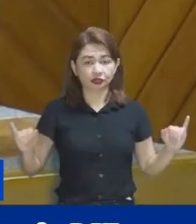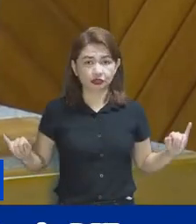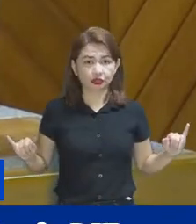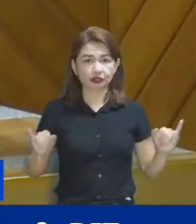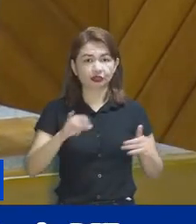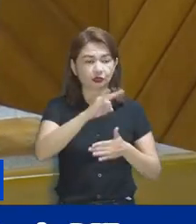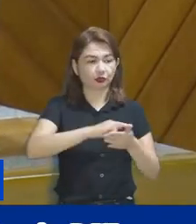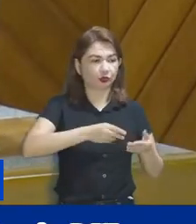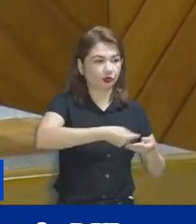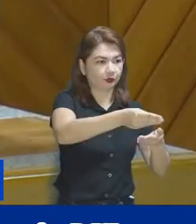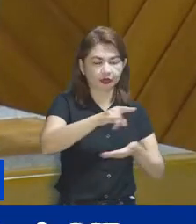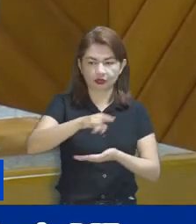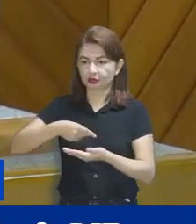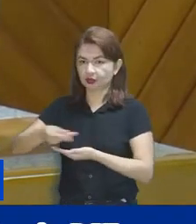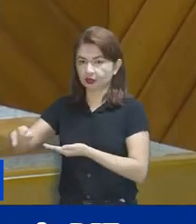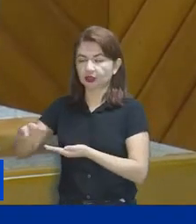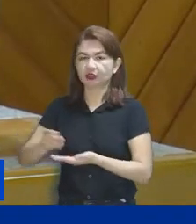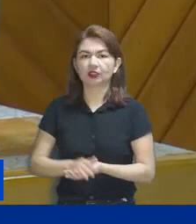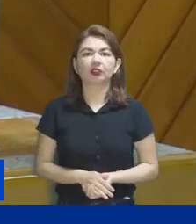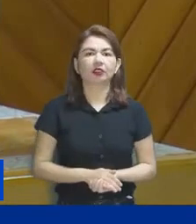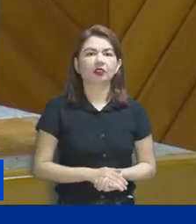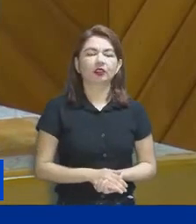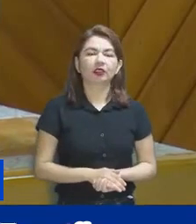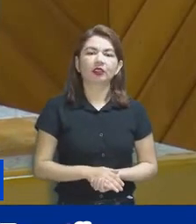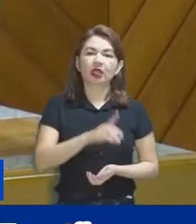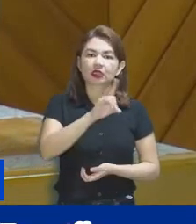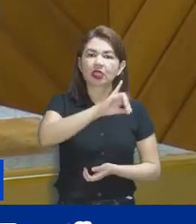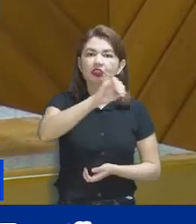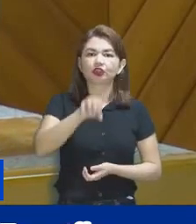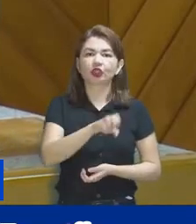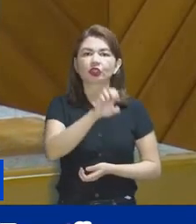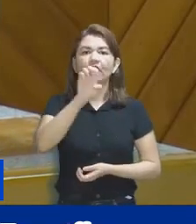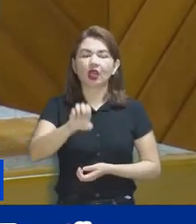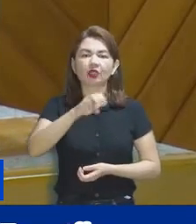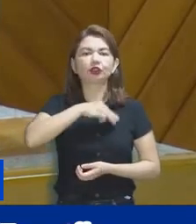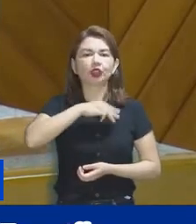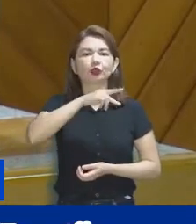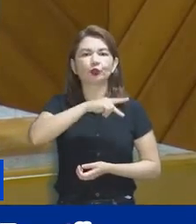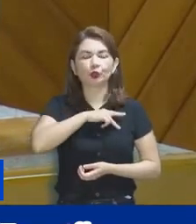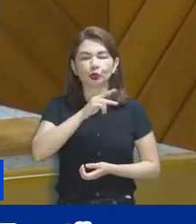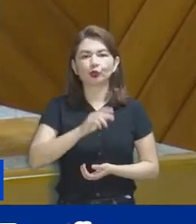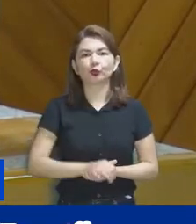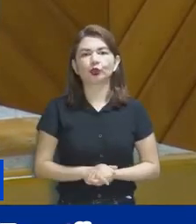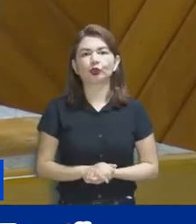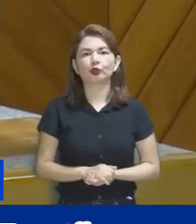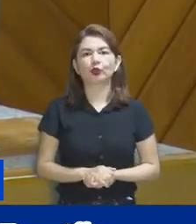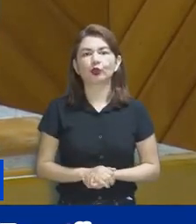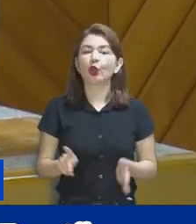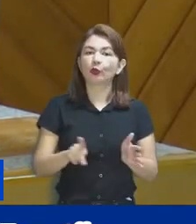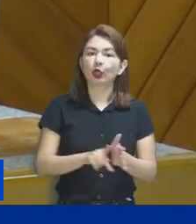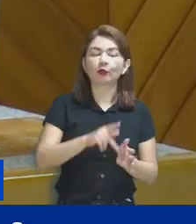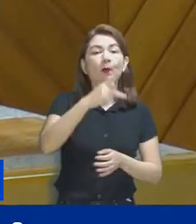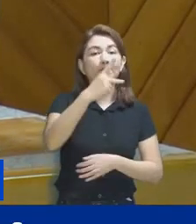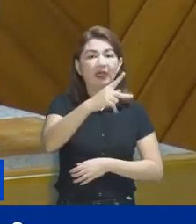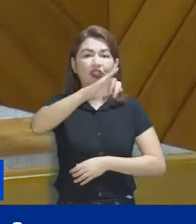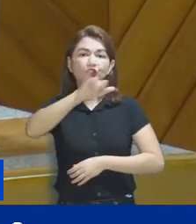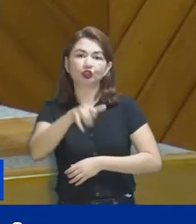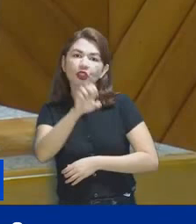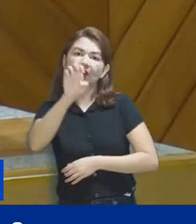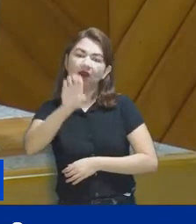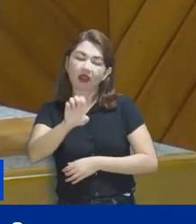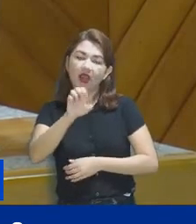dos advogados se dá pelo DJE e o Ministério Público é por meio de expediente no PJE. Então, não